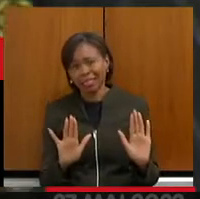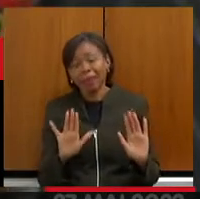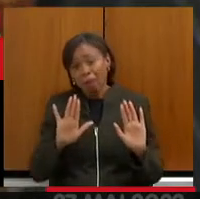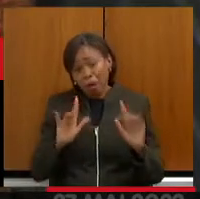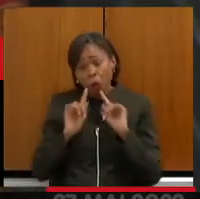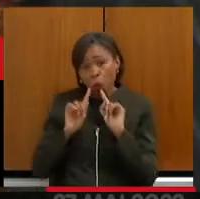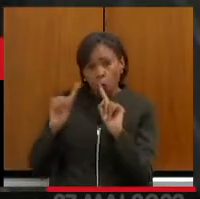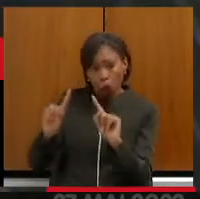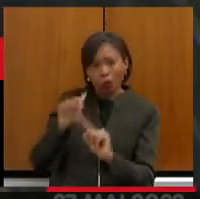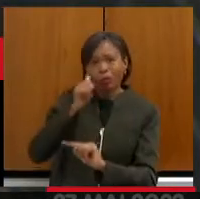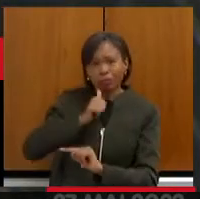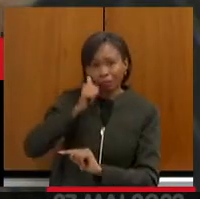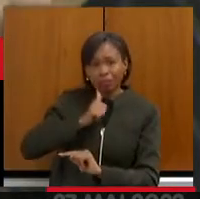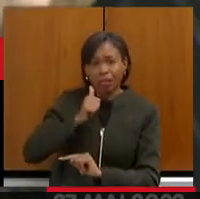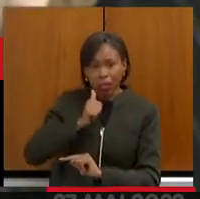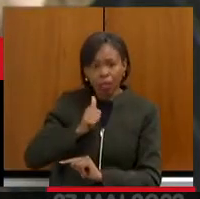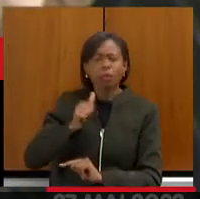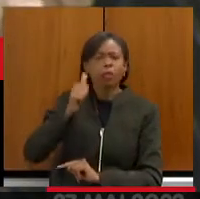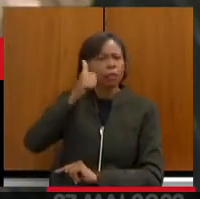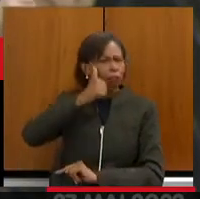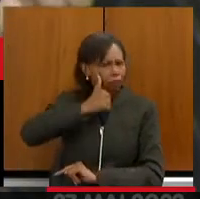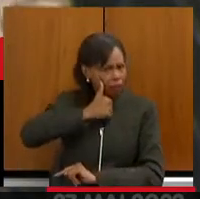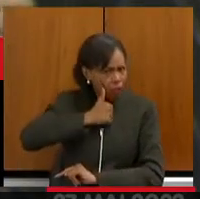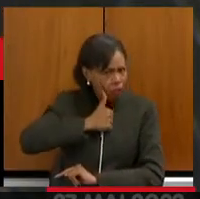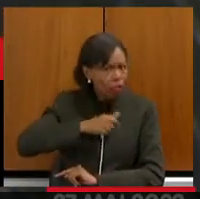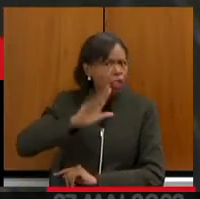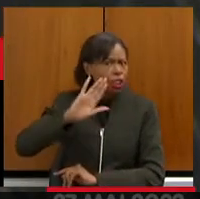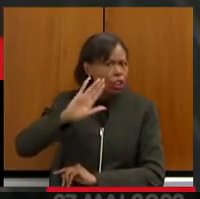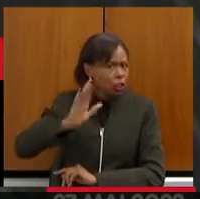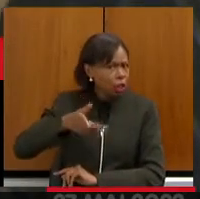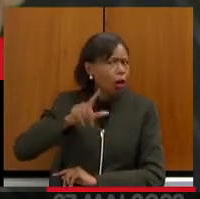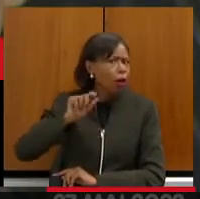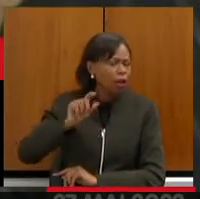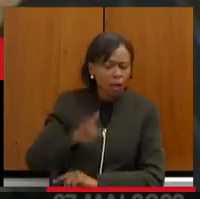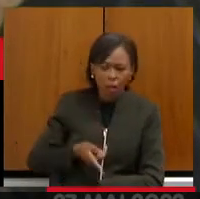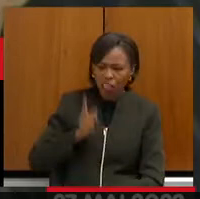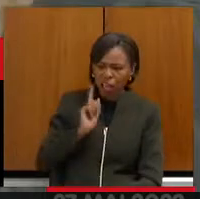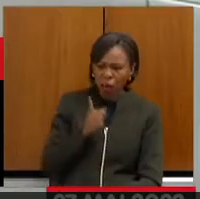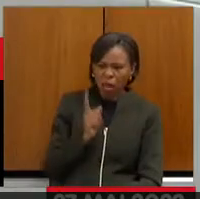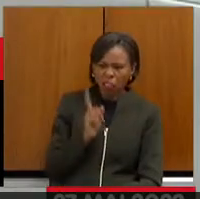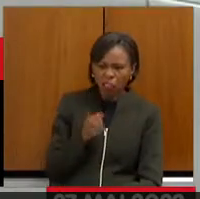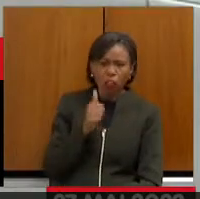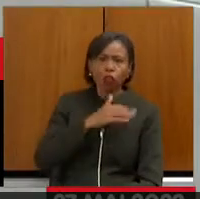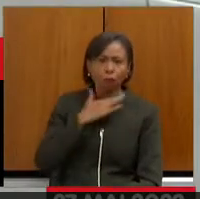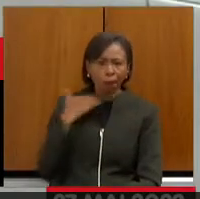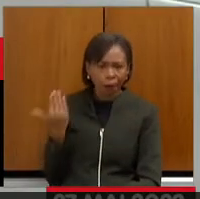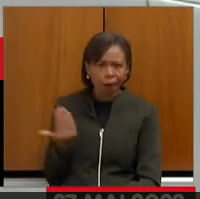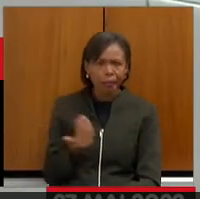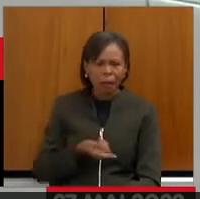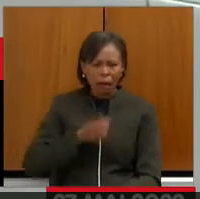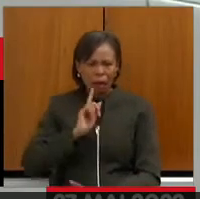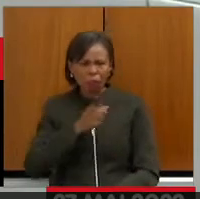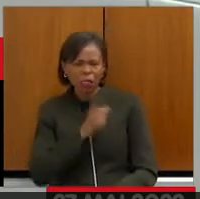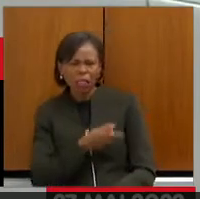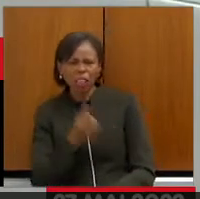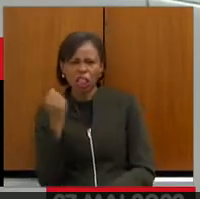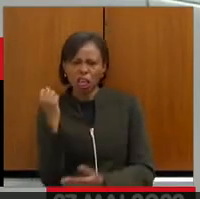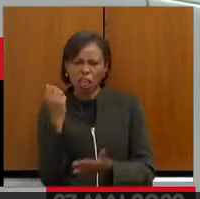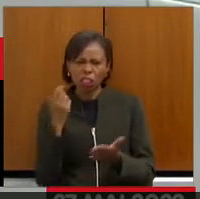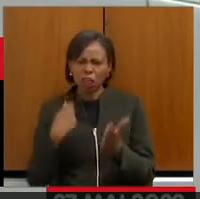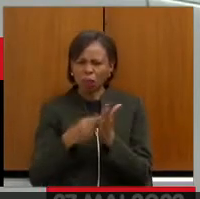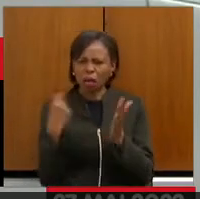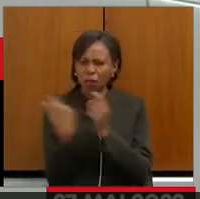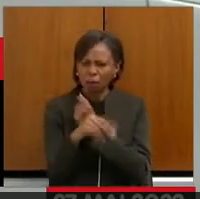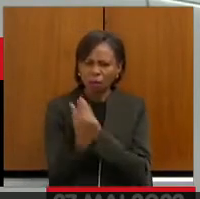mulheres as meninas já foram ameaçadas de morte ameaçadas de espancamento em algumas que ela acorda a